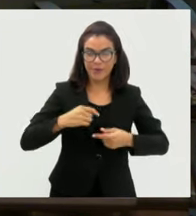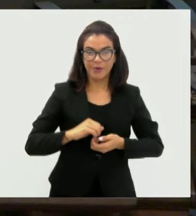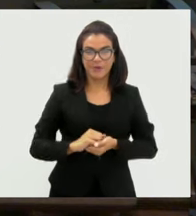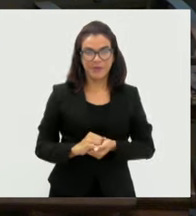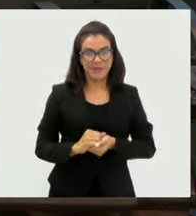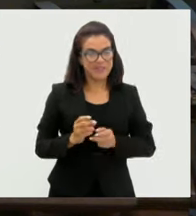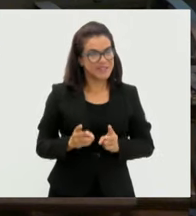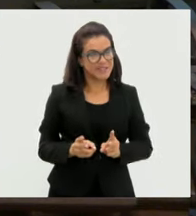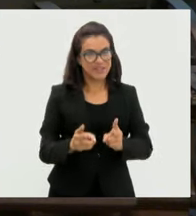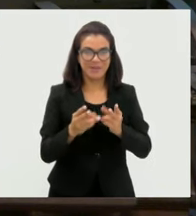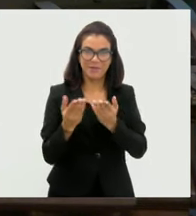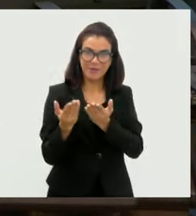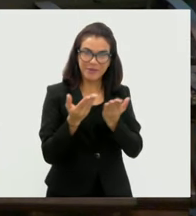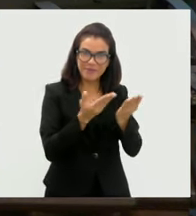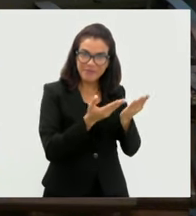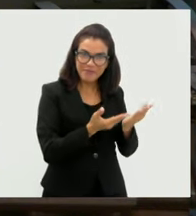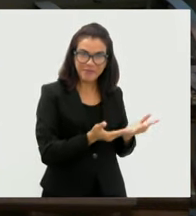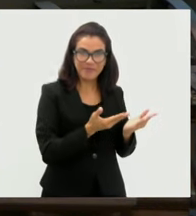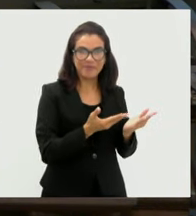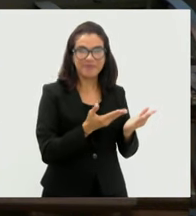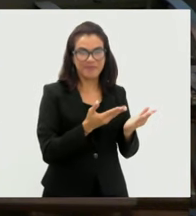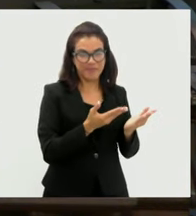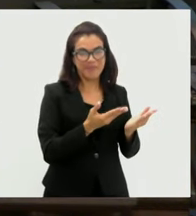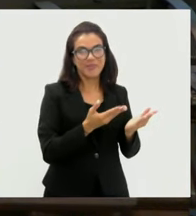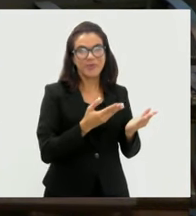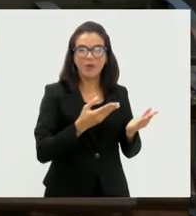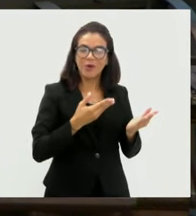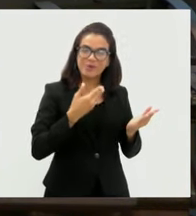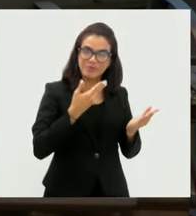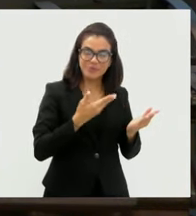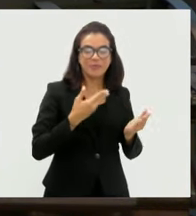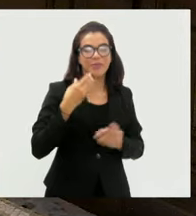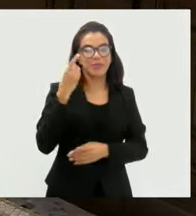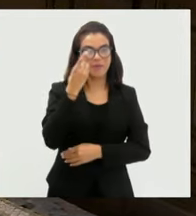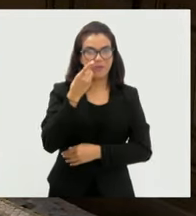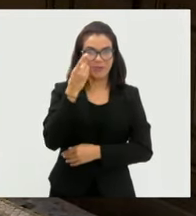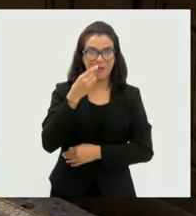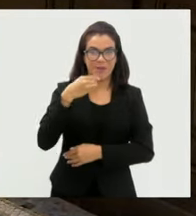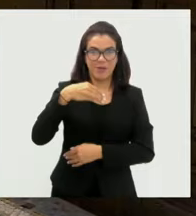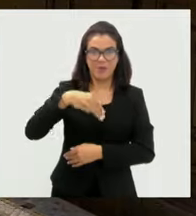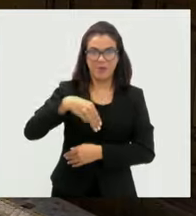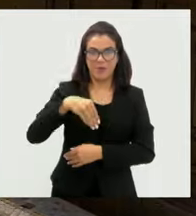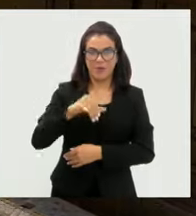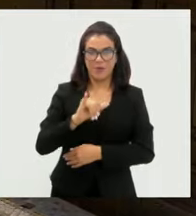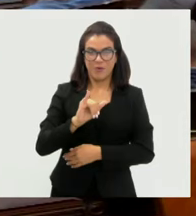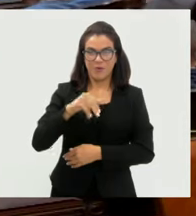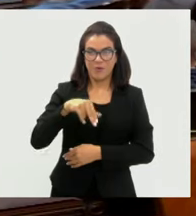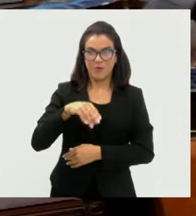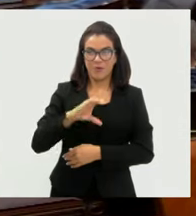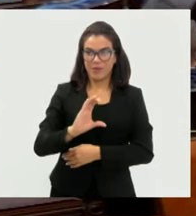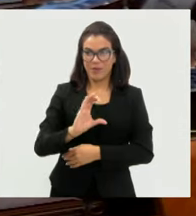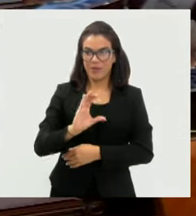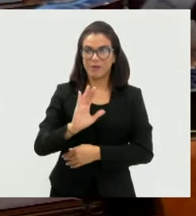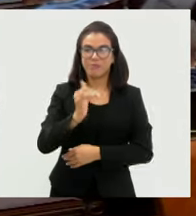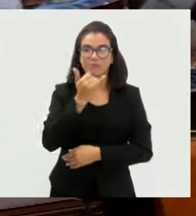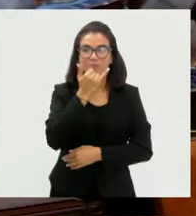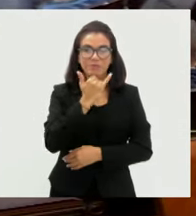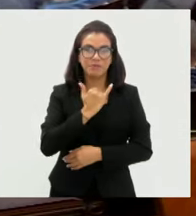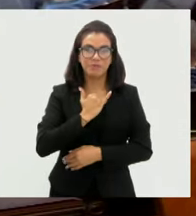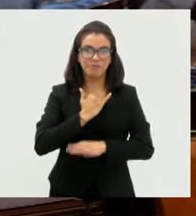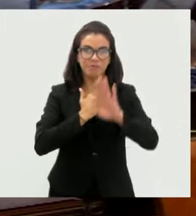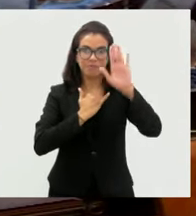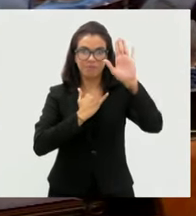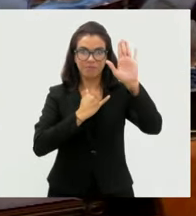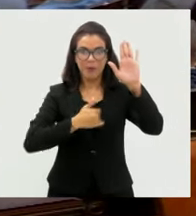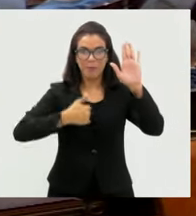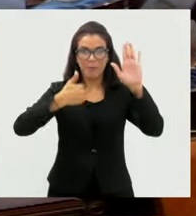sempre, nosso decano Carlos Mink, por favor. Deputado Mink, perdão, pela ordem,